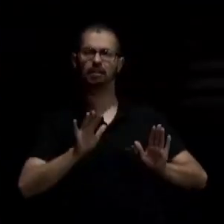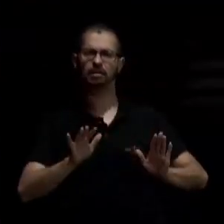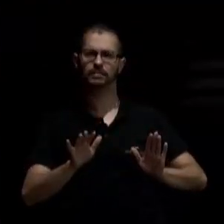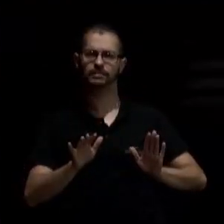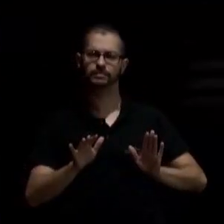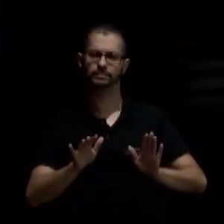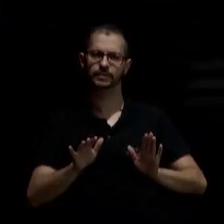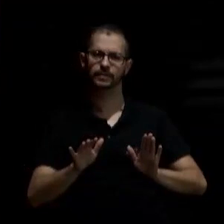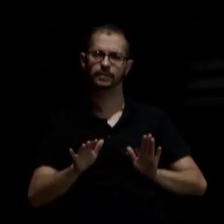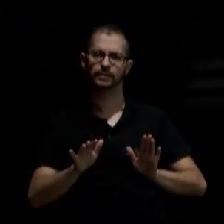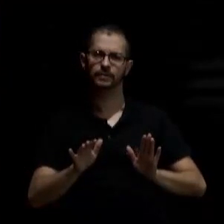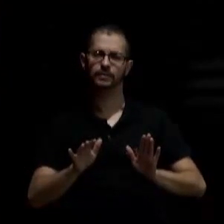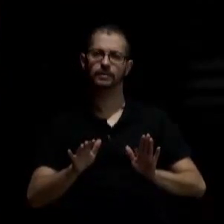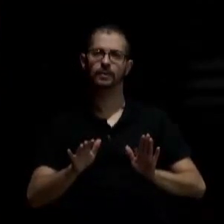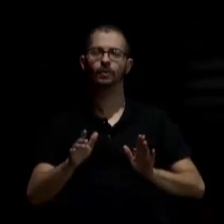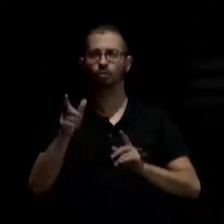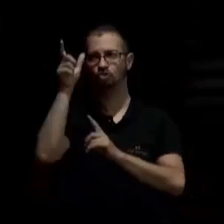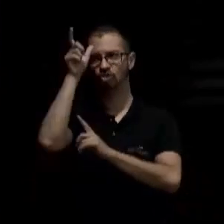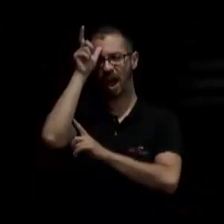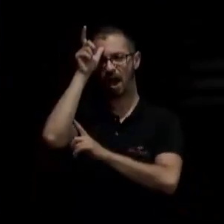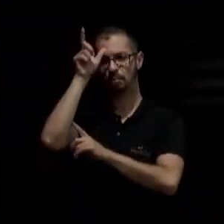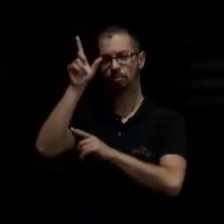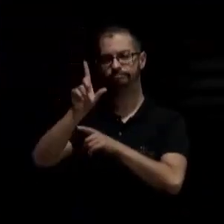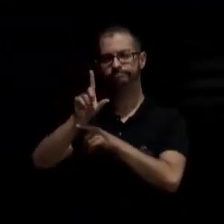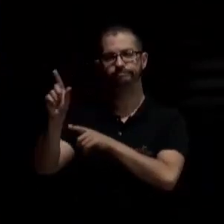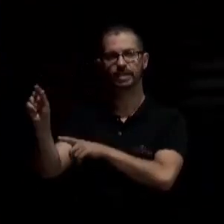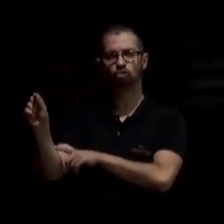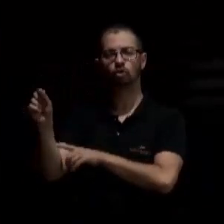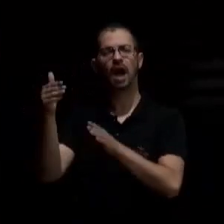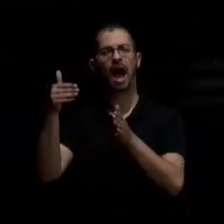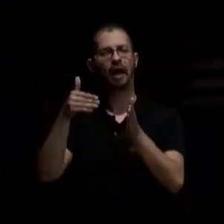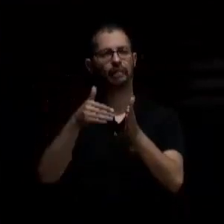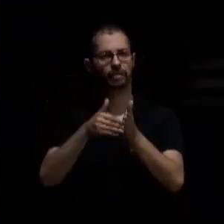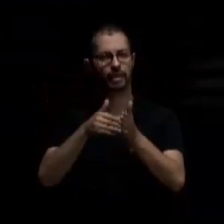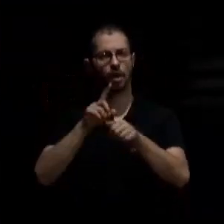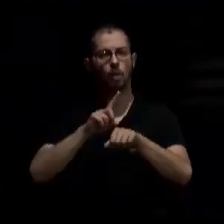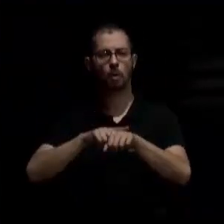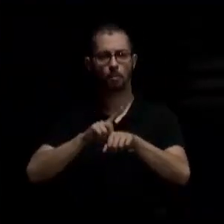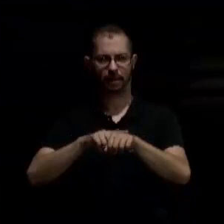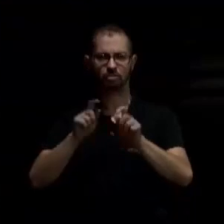diz a Bíblia, ele o deixou até momento oportuno.